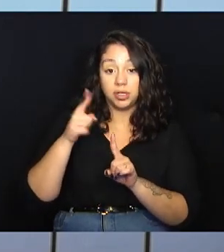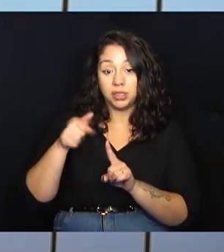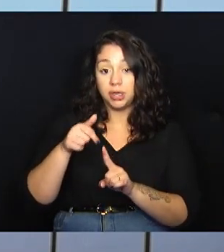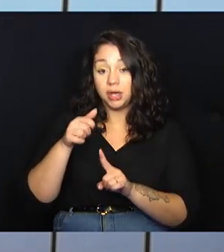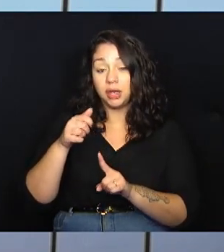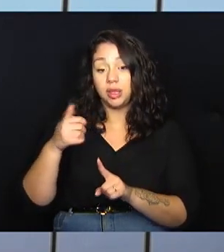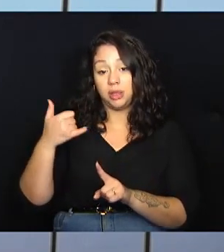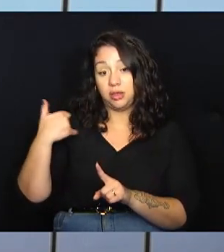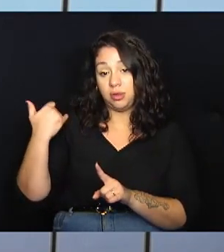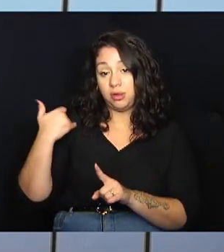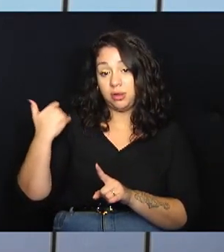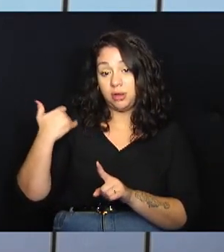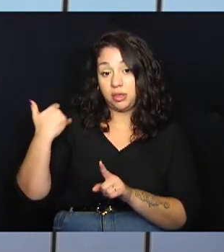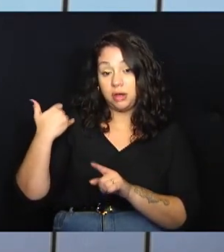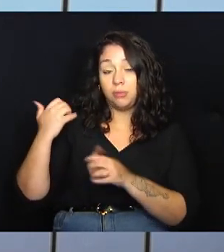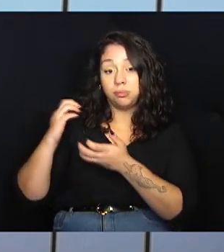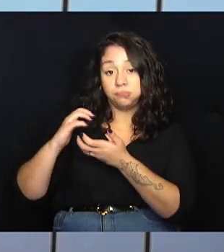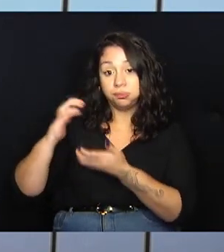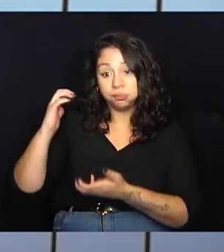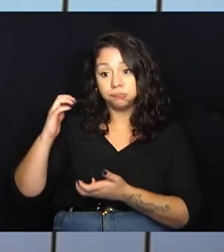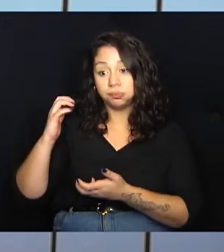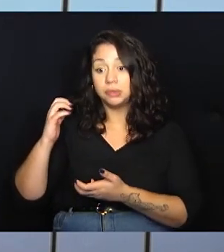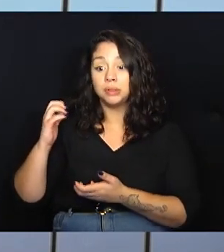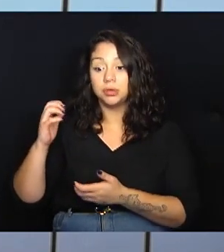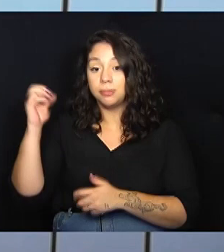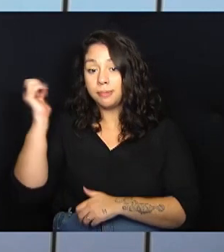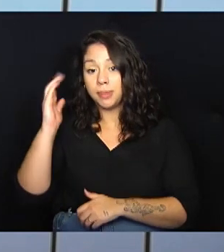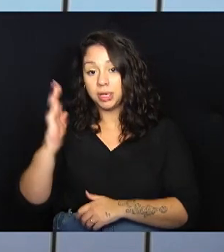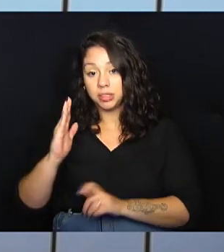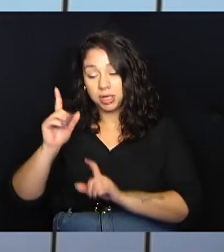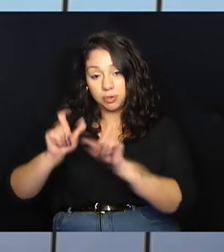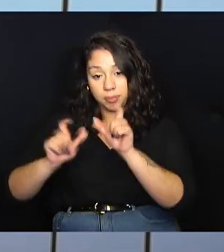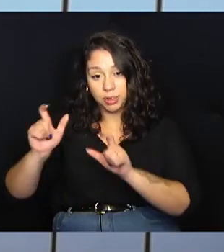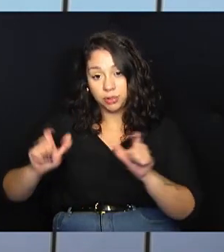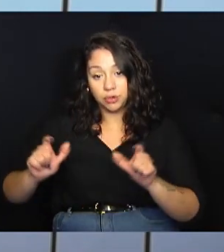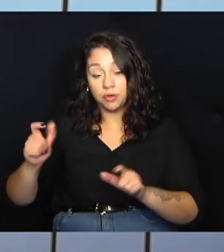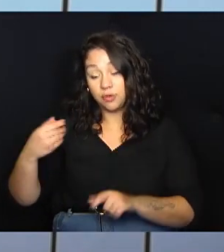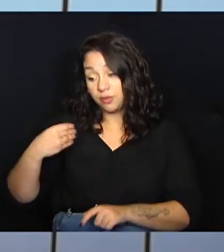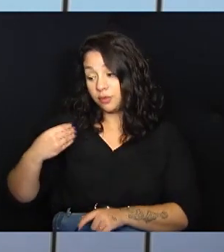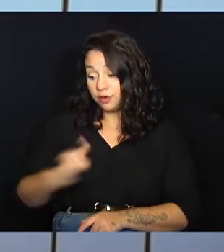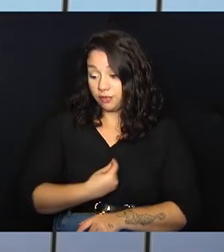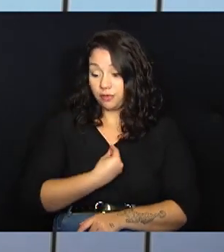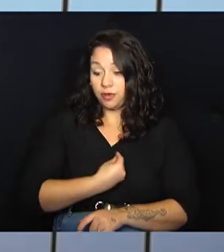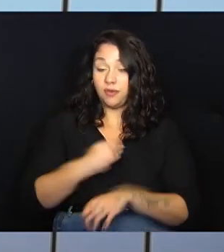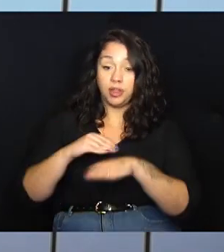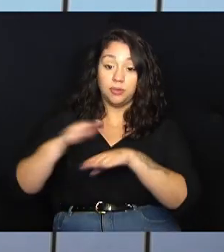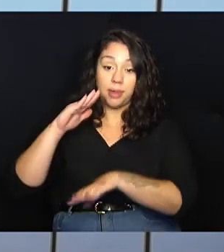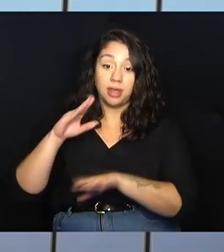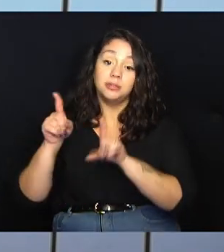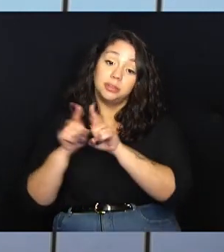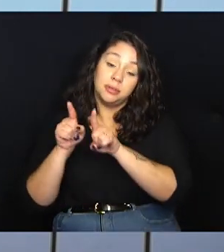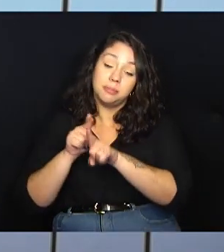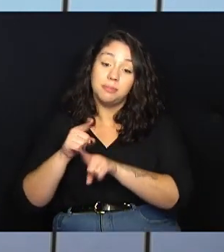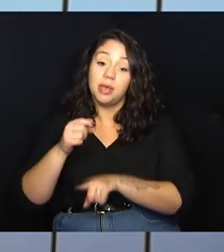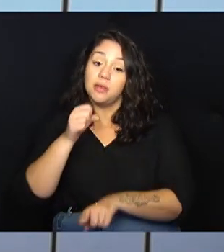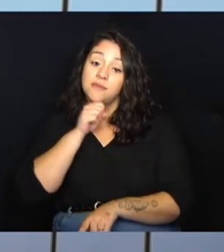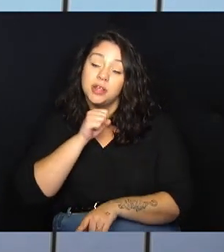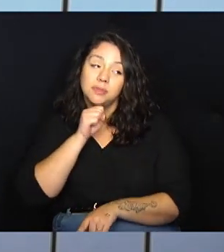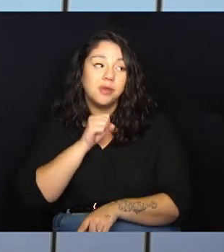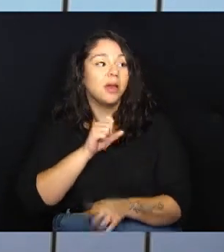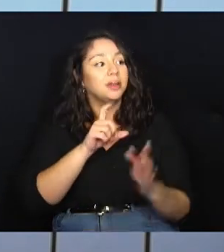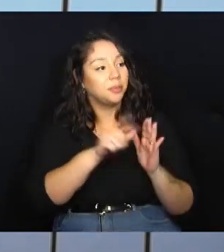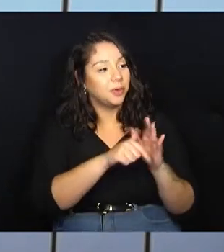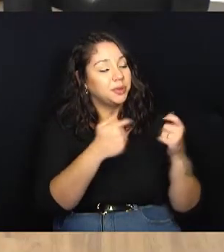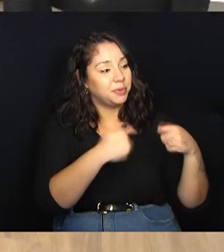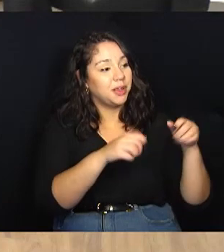da população brasileira, né? Os brasileiros estão vivendo mais, mas estão envelhecendo também. Então, daqui a pouco a gente vai ter que ter